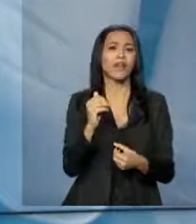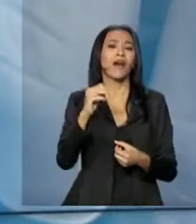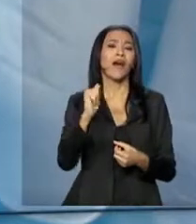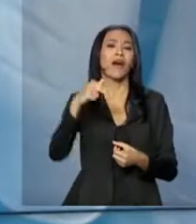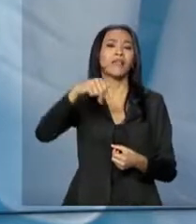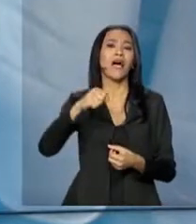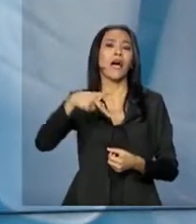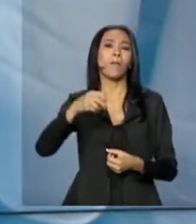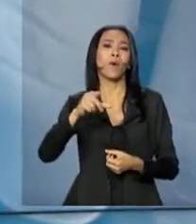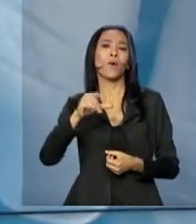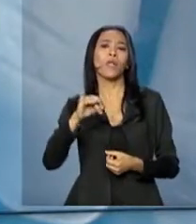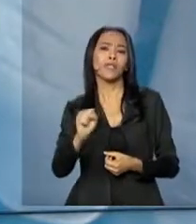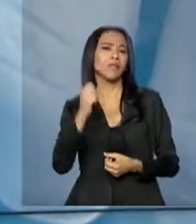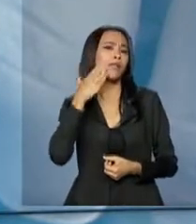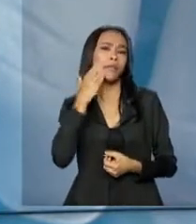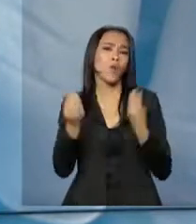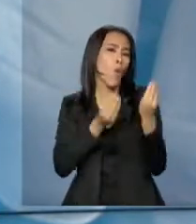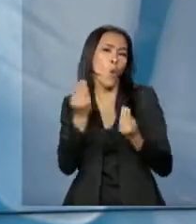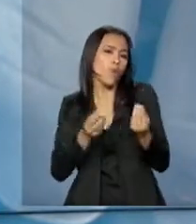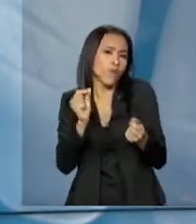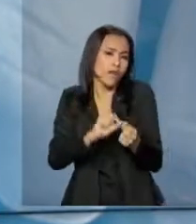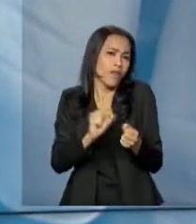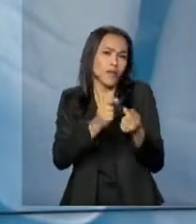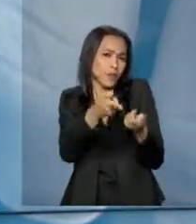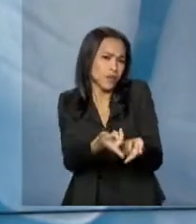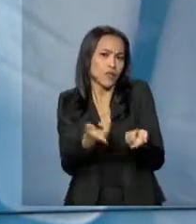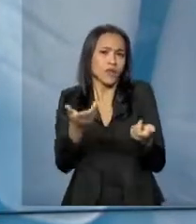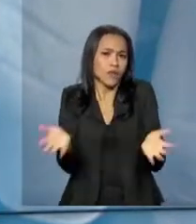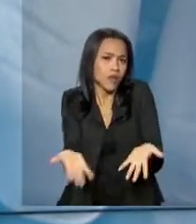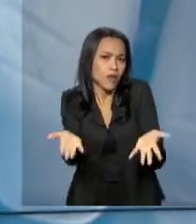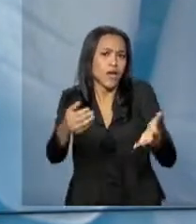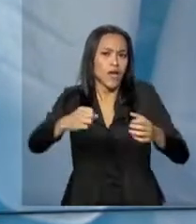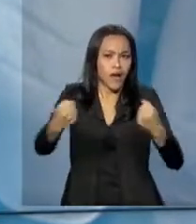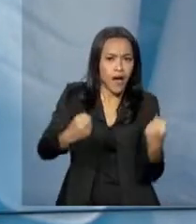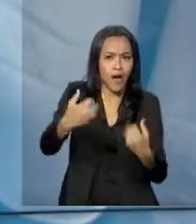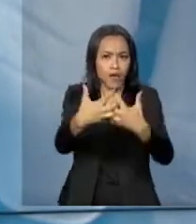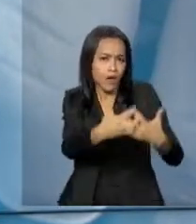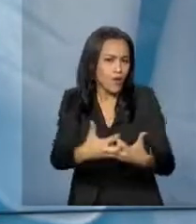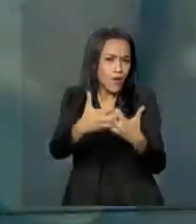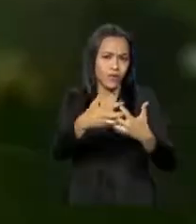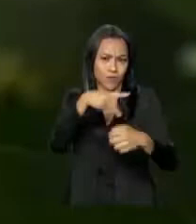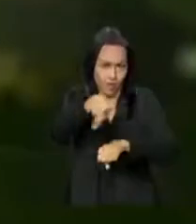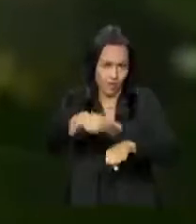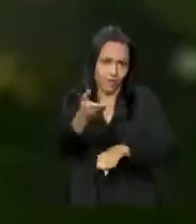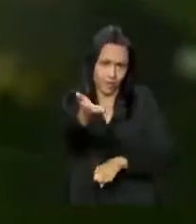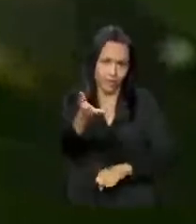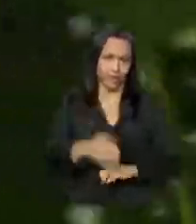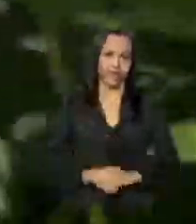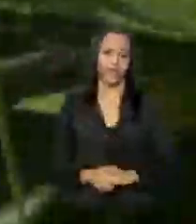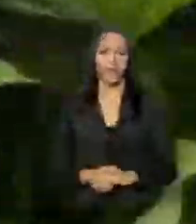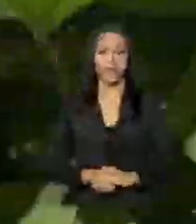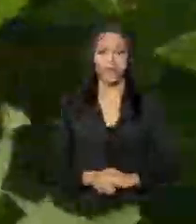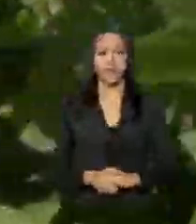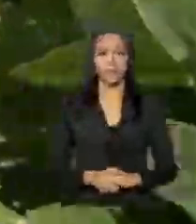como funciona essa tecnologia limpa que movimenta os carros e caminhões pelo país.